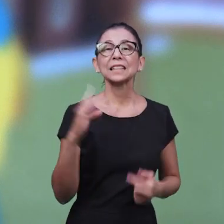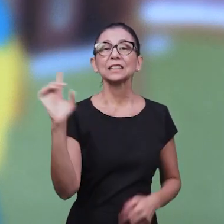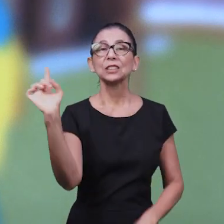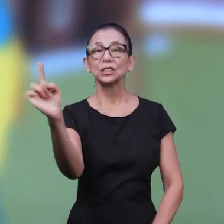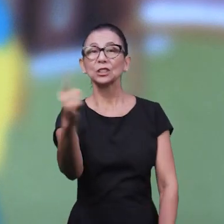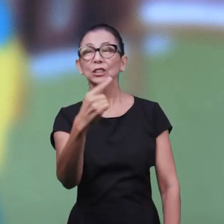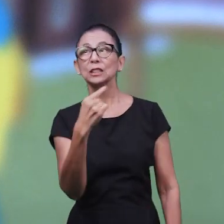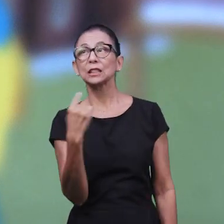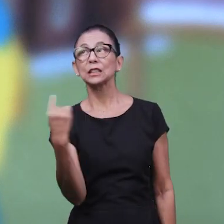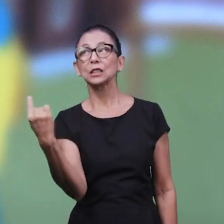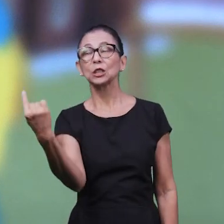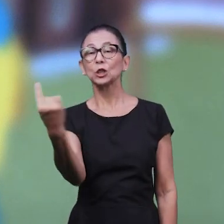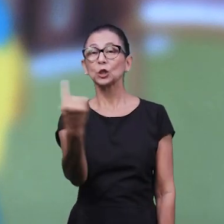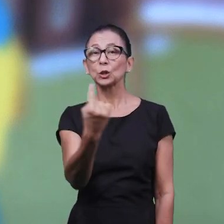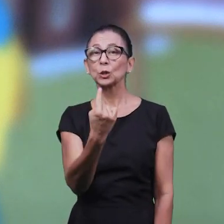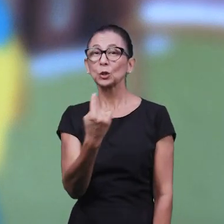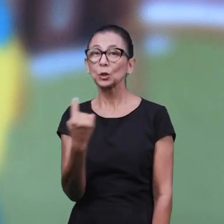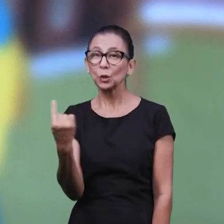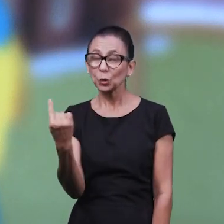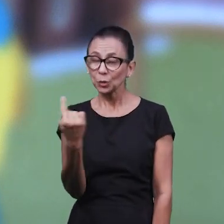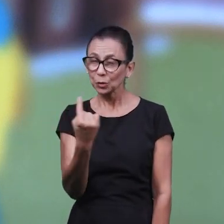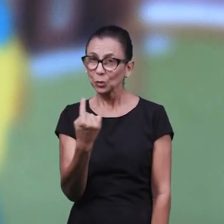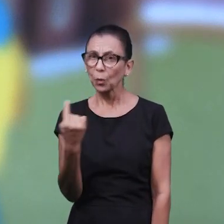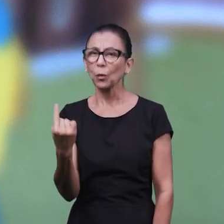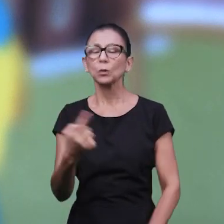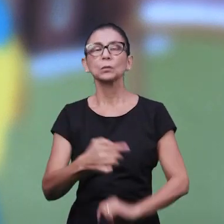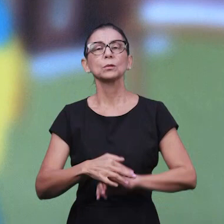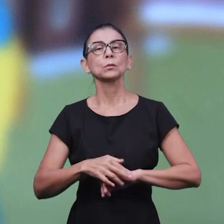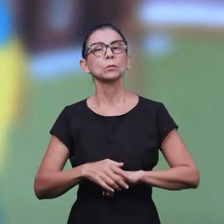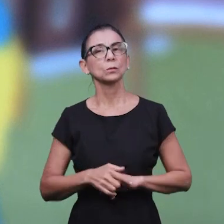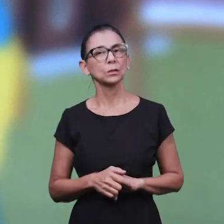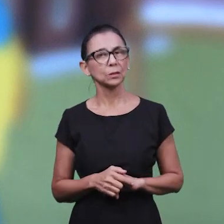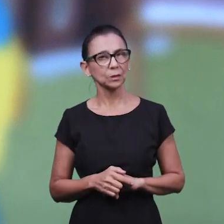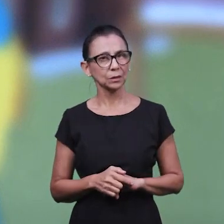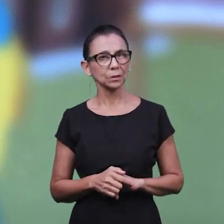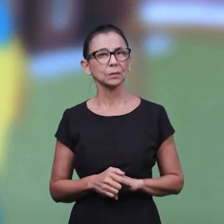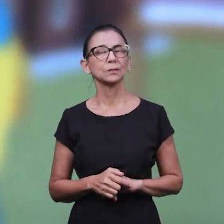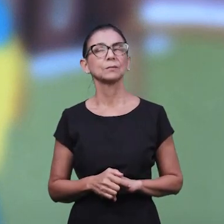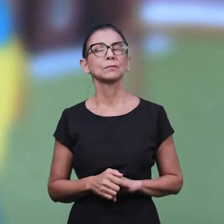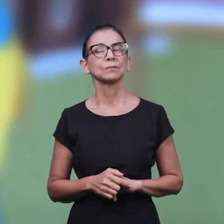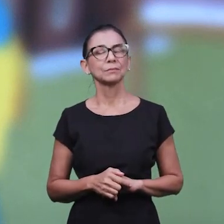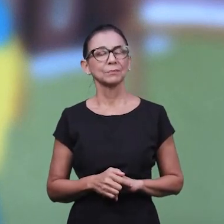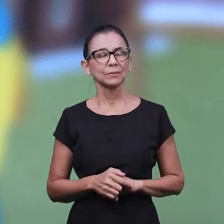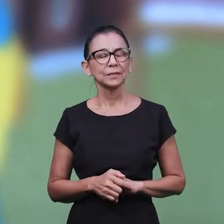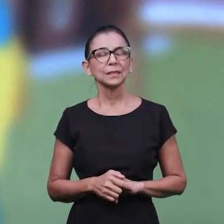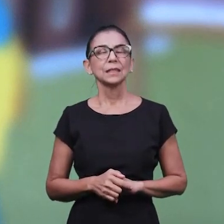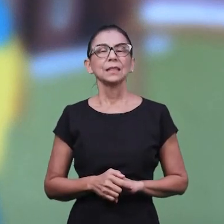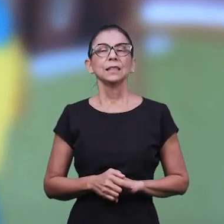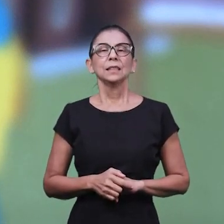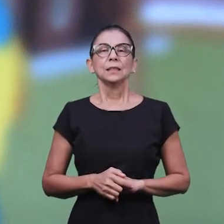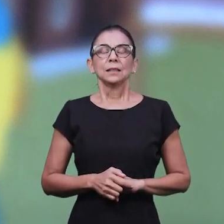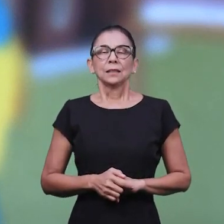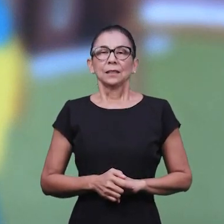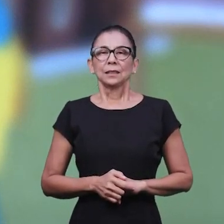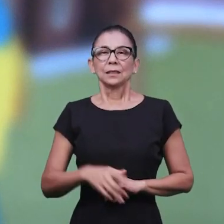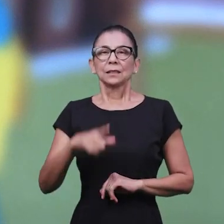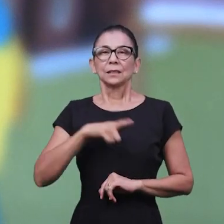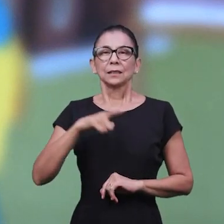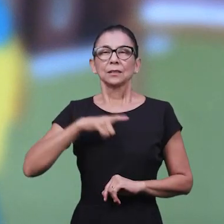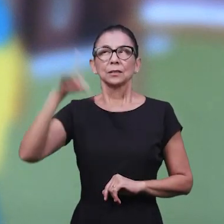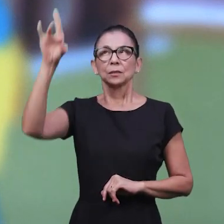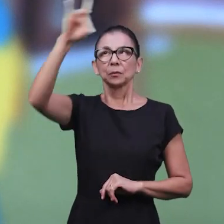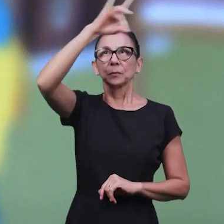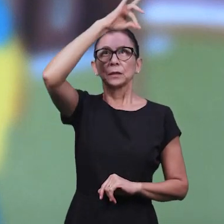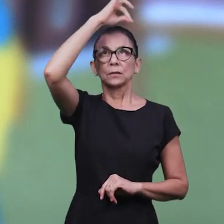que vemos nos filmes, nas guerras, não. É o arco de ter o Espírito Santo na nossa vida, no nosso